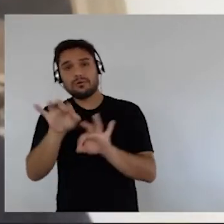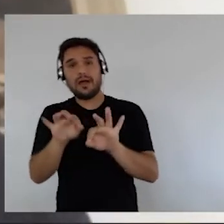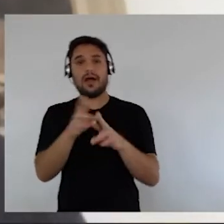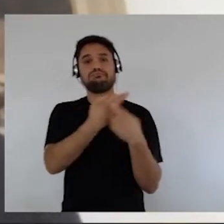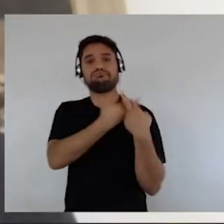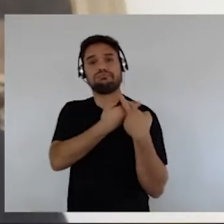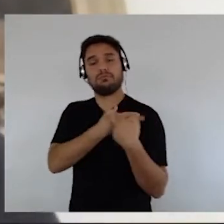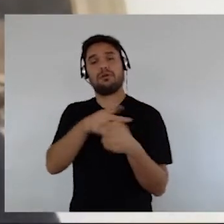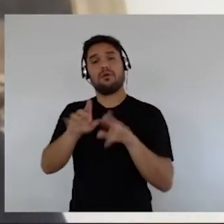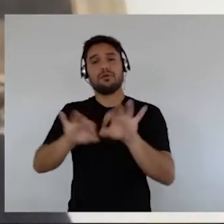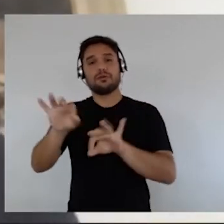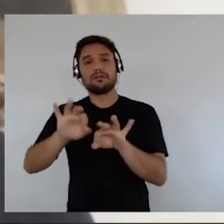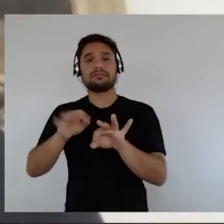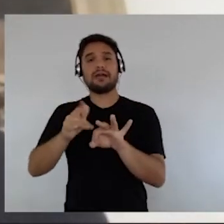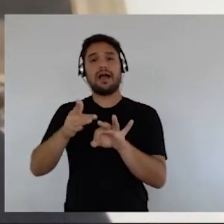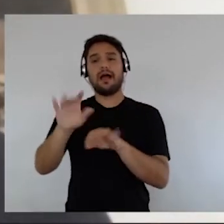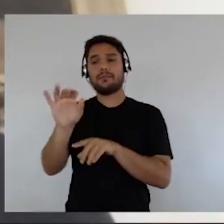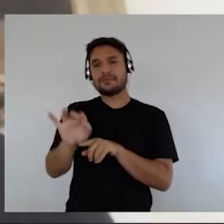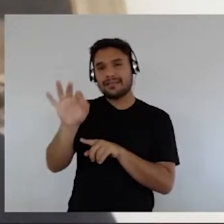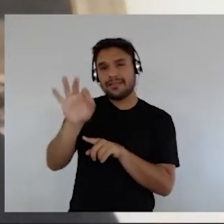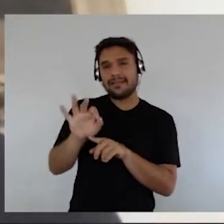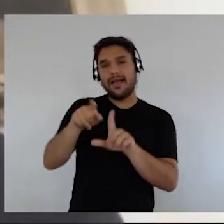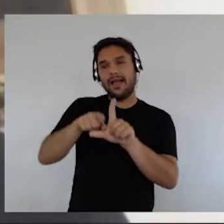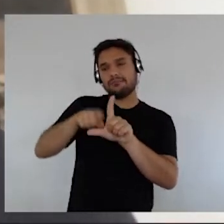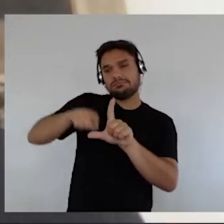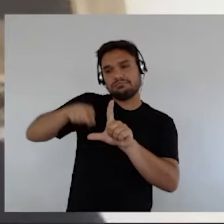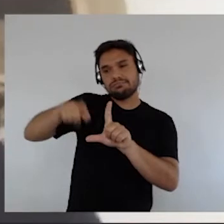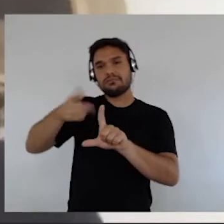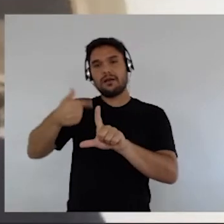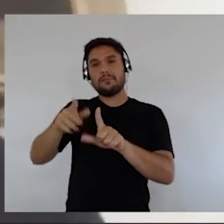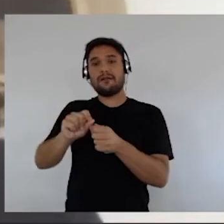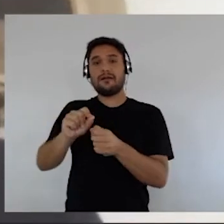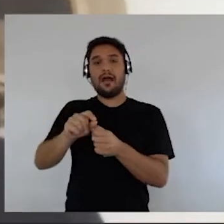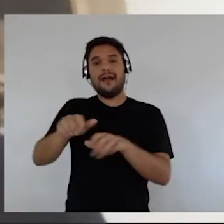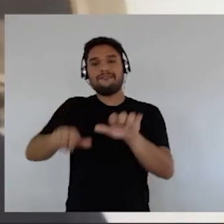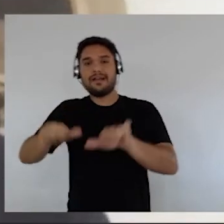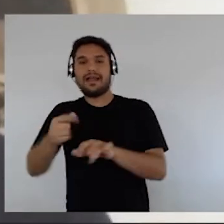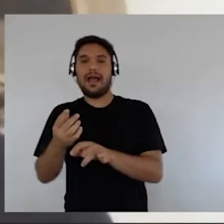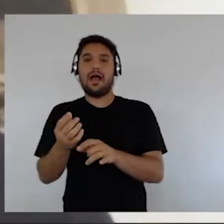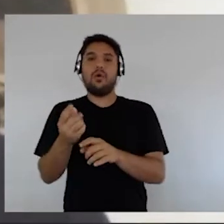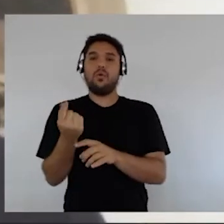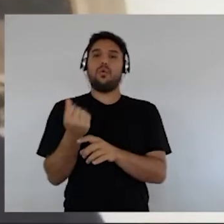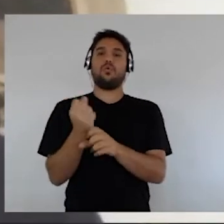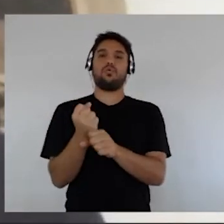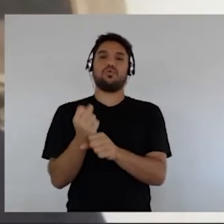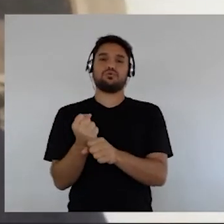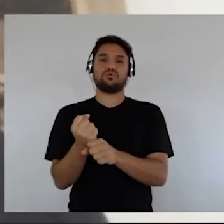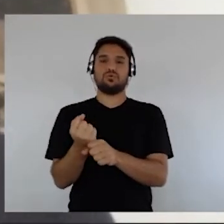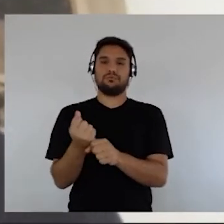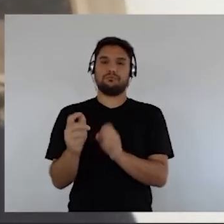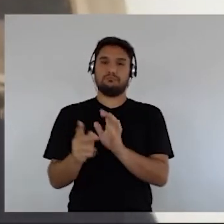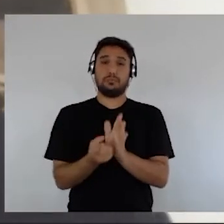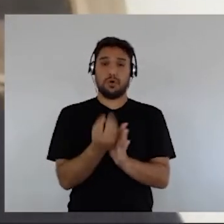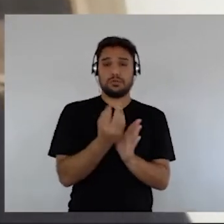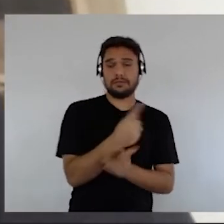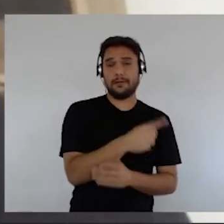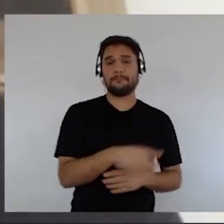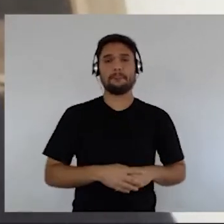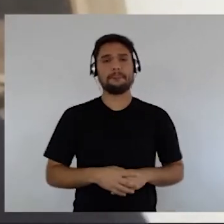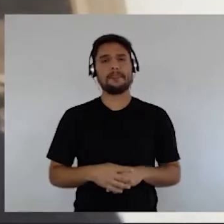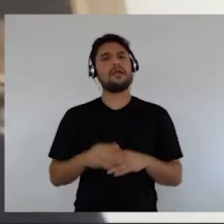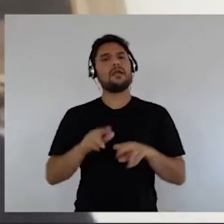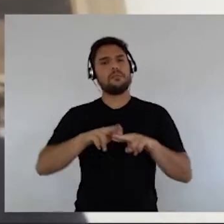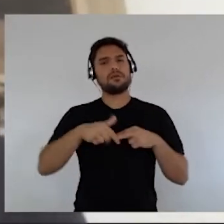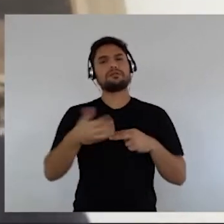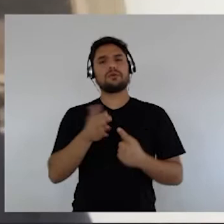coeficientes técnicos que servem de subsídio para a realização dos custos de produção. Nesse íntere, quero trazer ao conhecimento